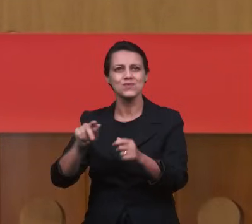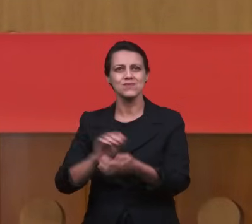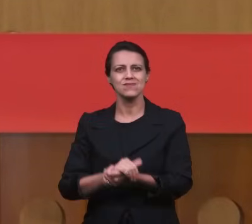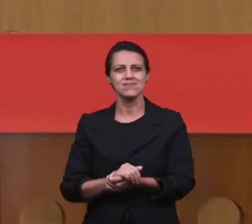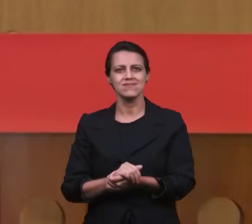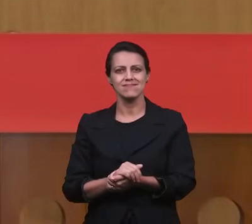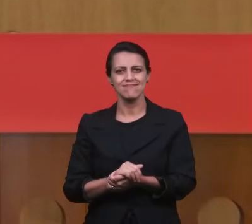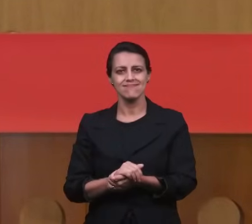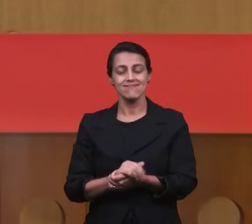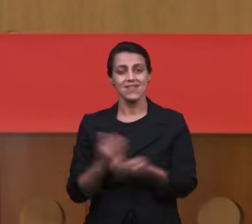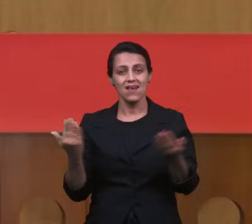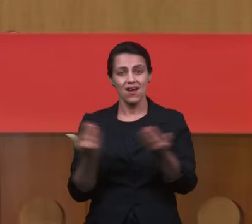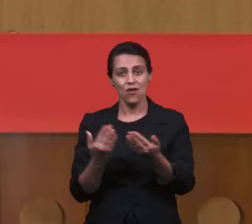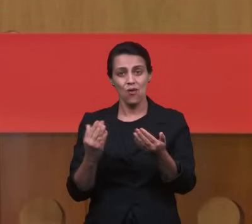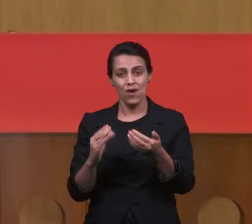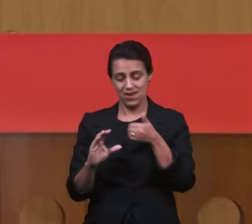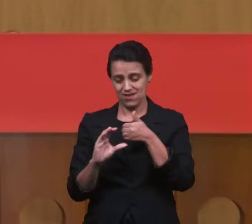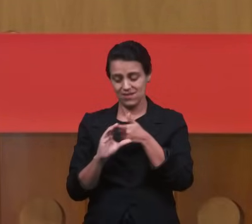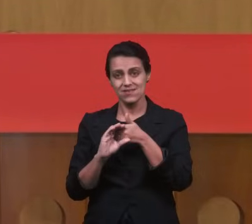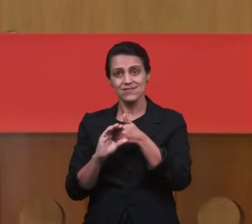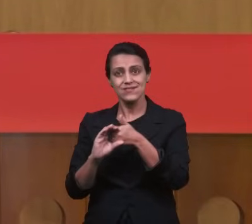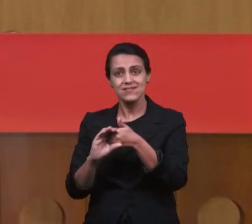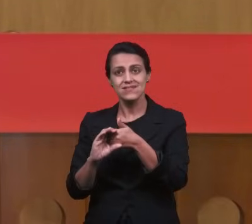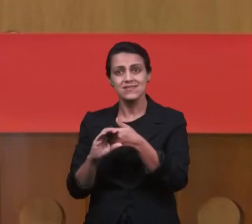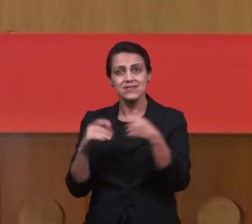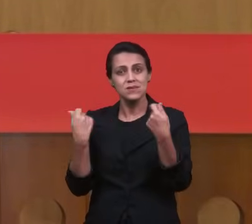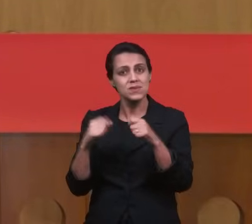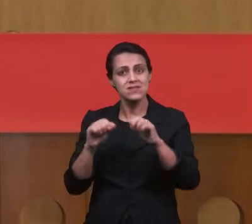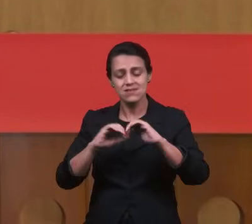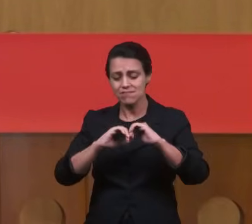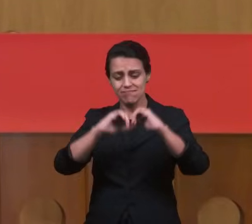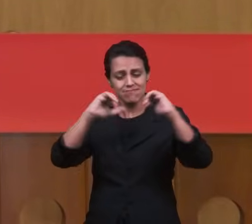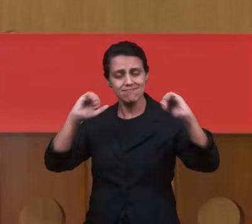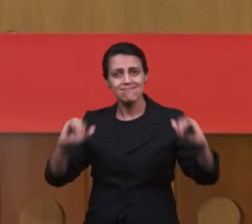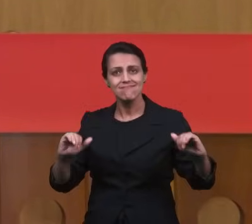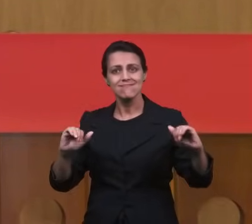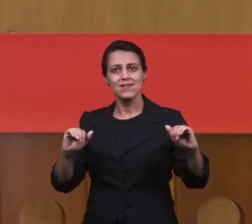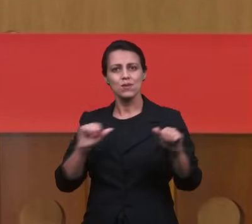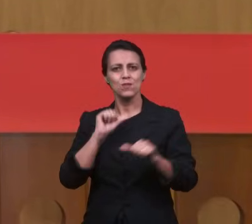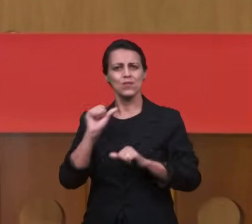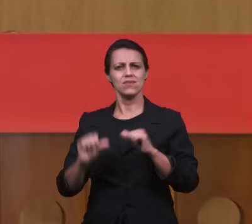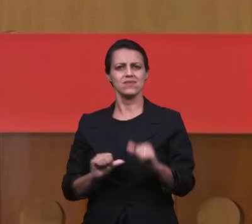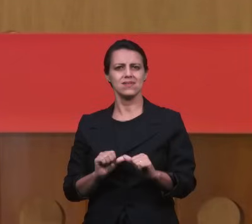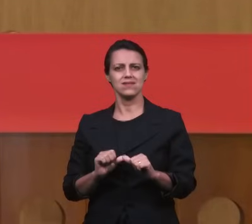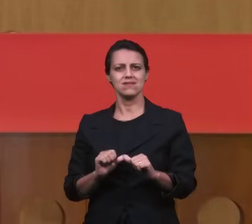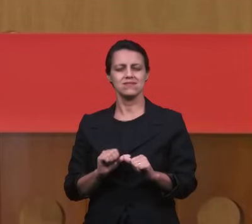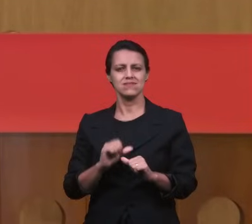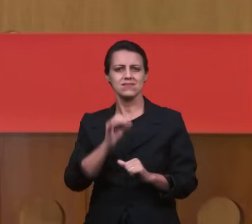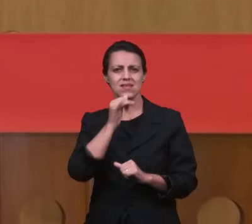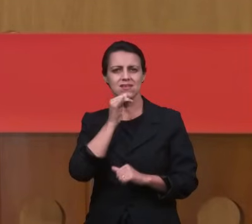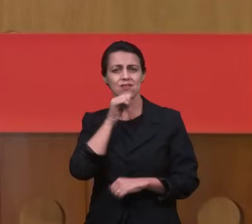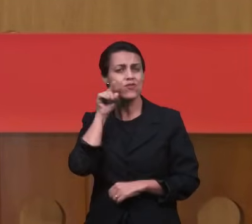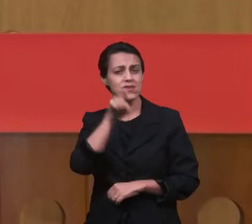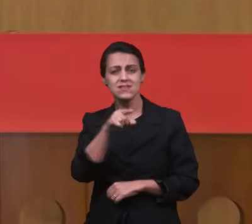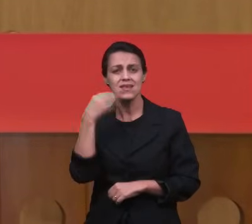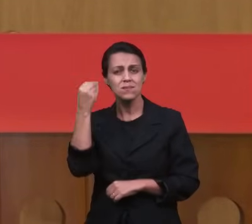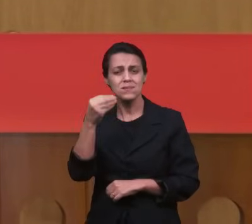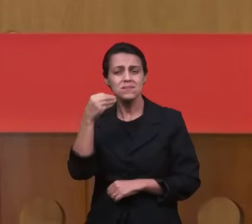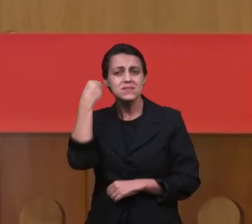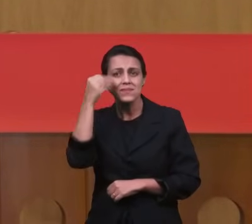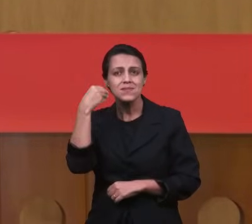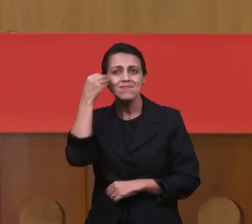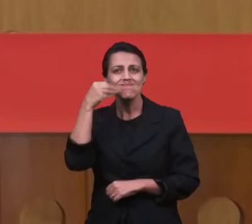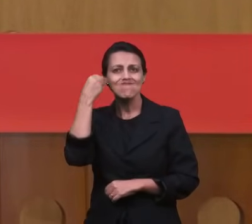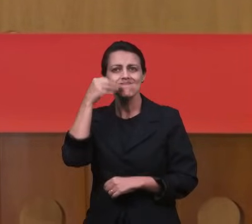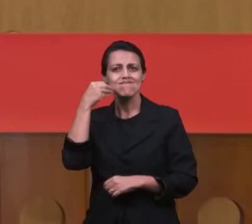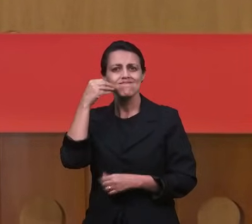virada. Para essa hora ele tem que dizer, não, ou você vai para a experiência, está tudo certo. Você está dando